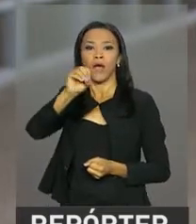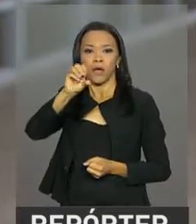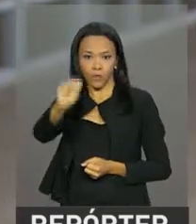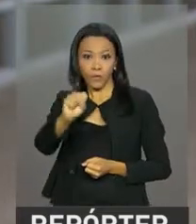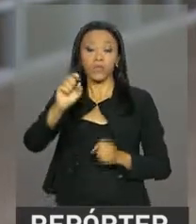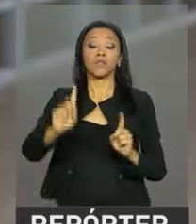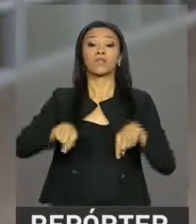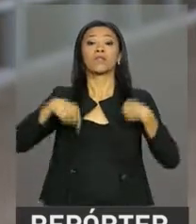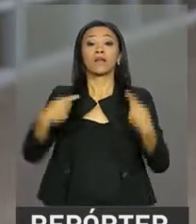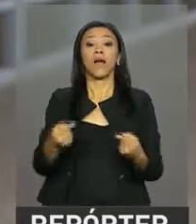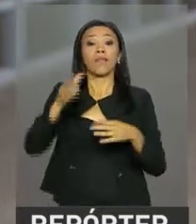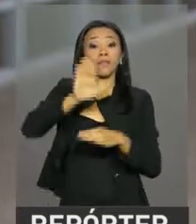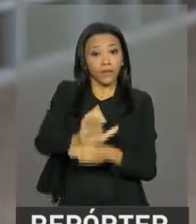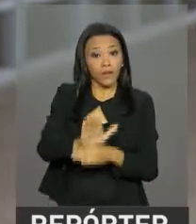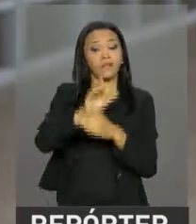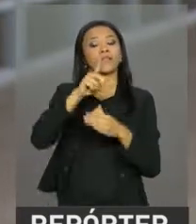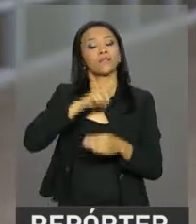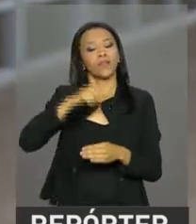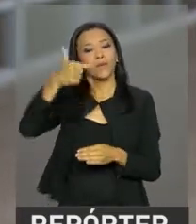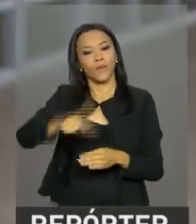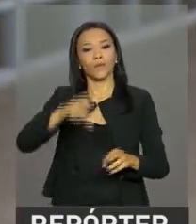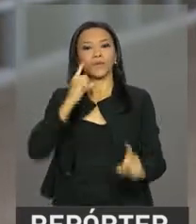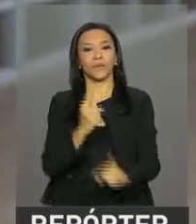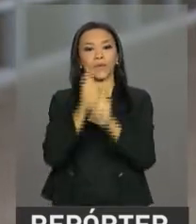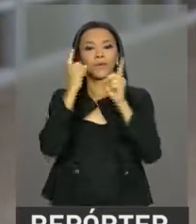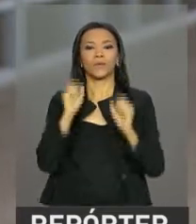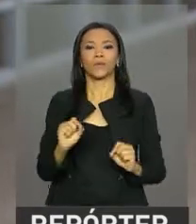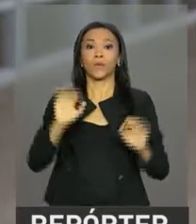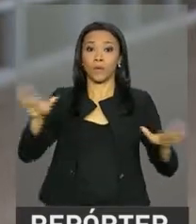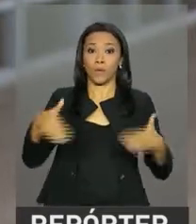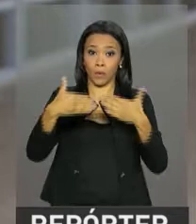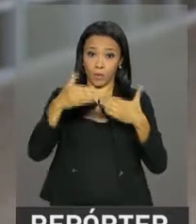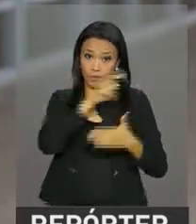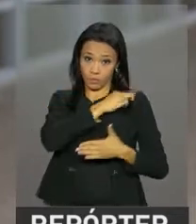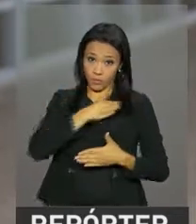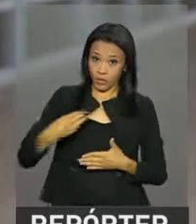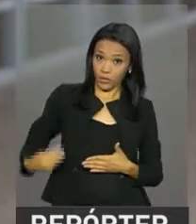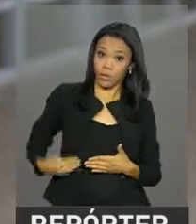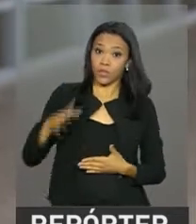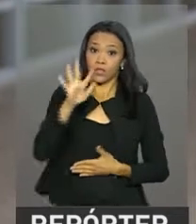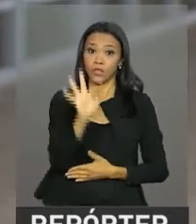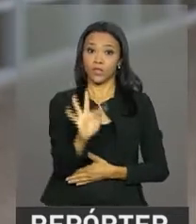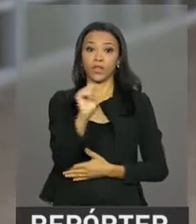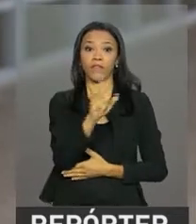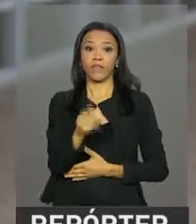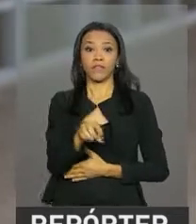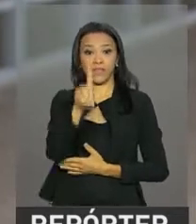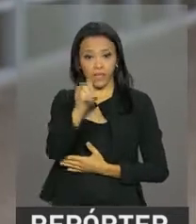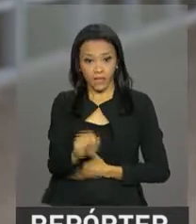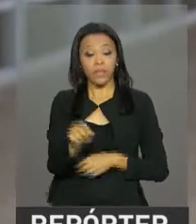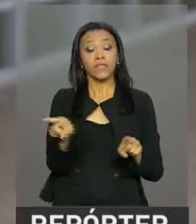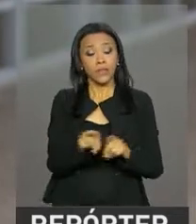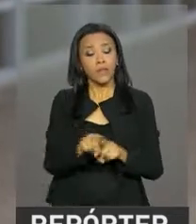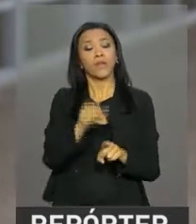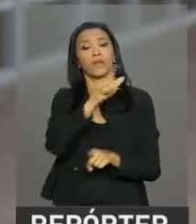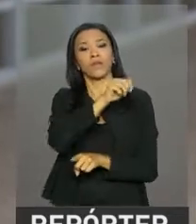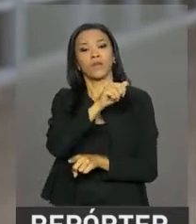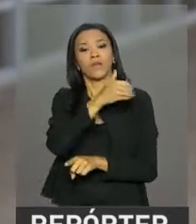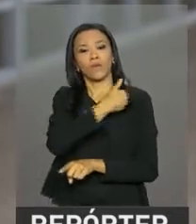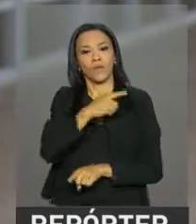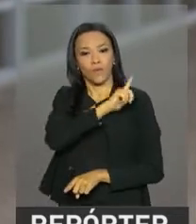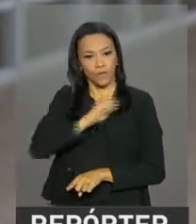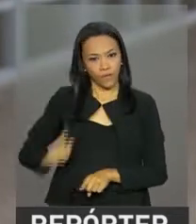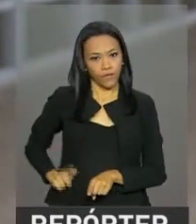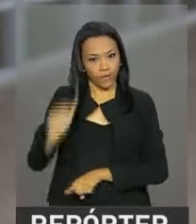3 horas temer se reúne com o ministro da fazenda henrique meirelles eo governador do rio luiz fernando pezão